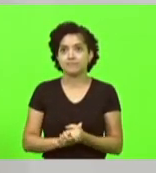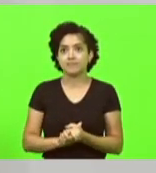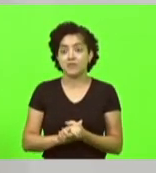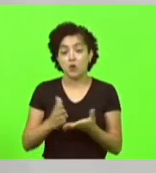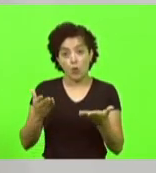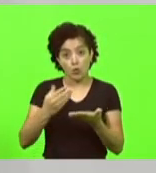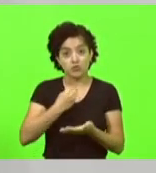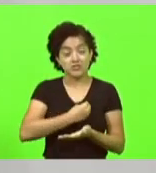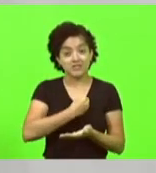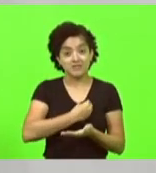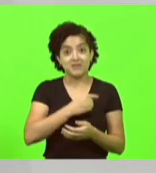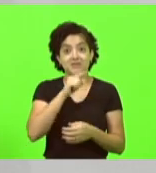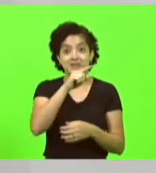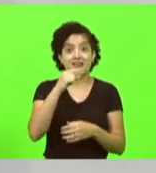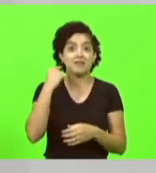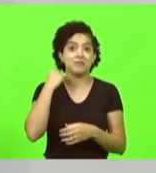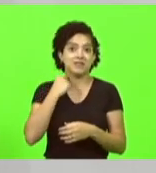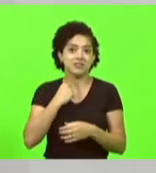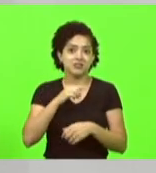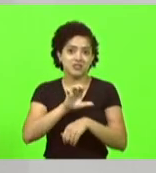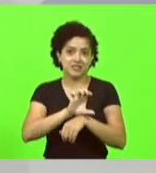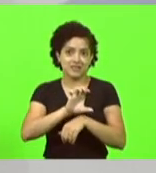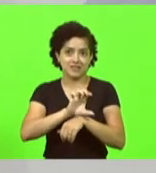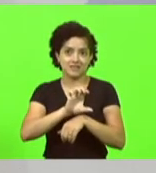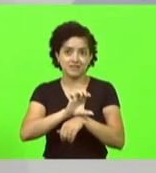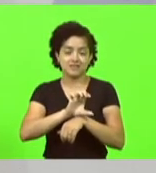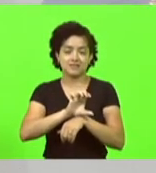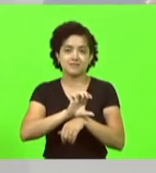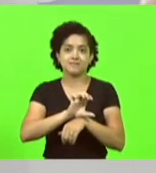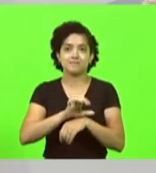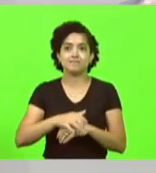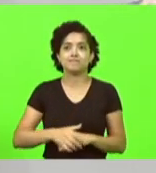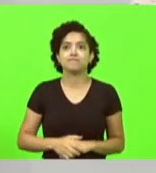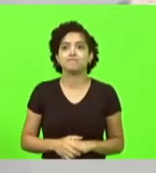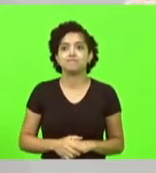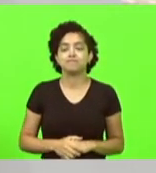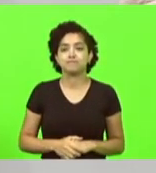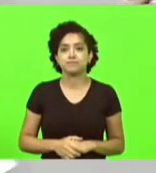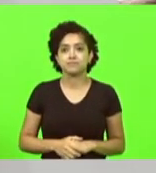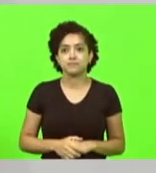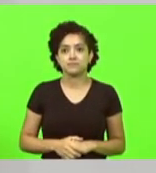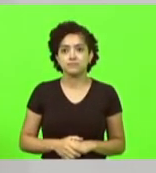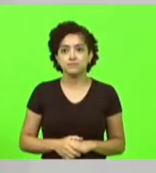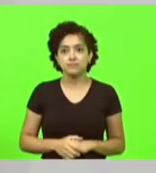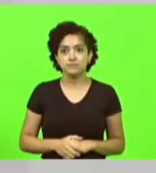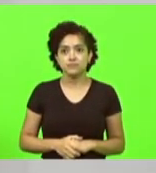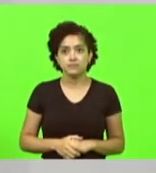Minas, mas deixou a sua residência para estar aqui.